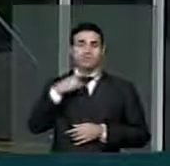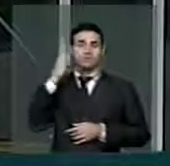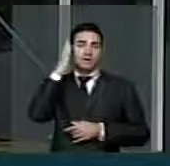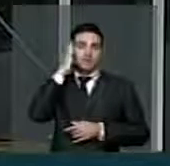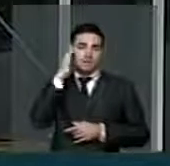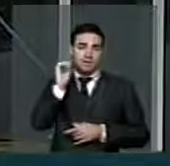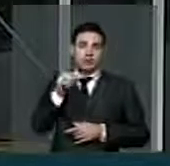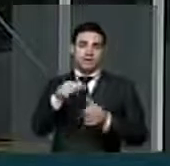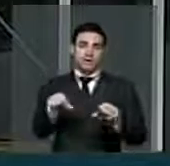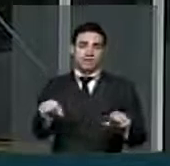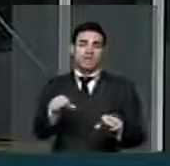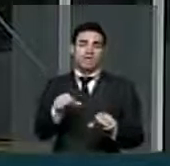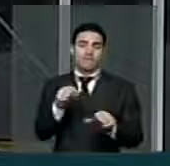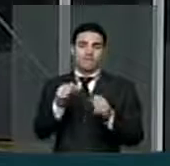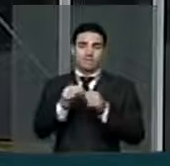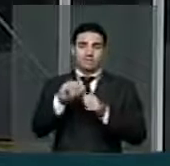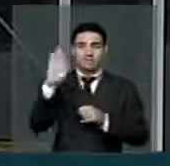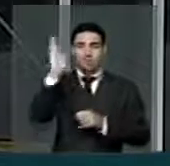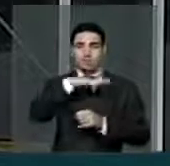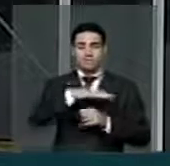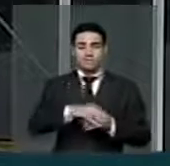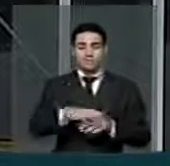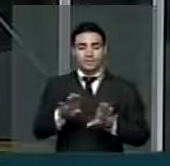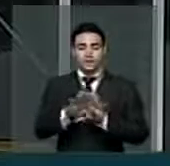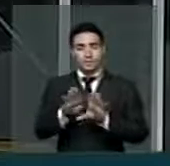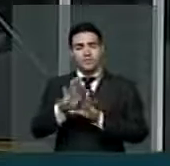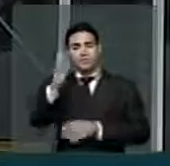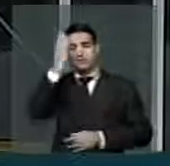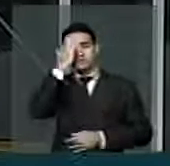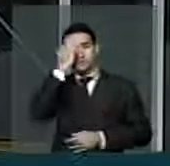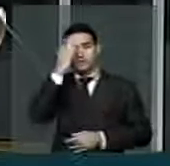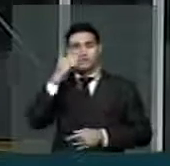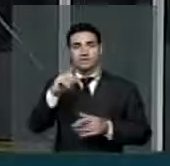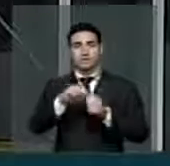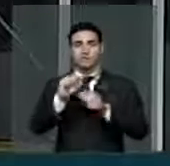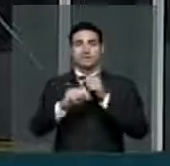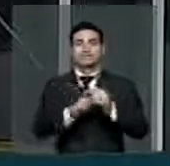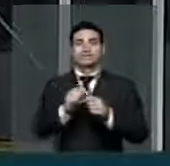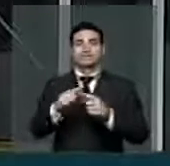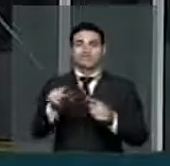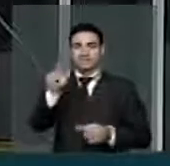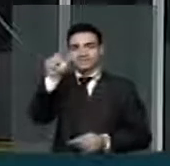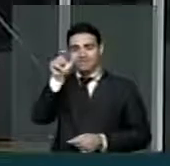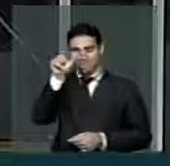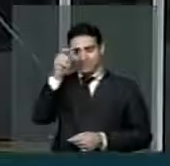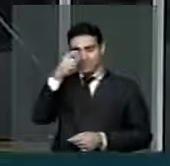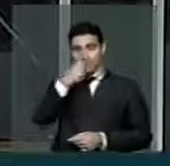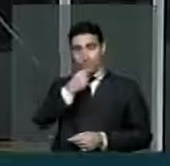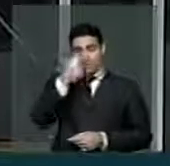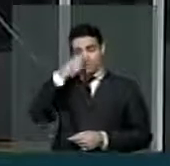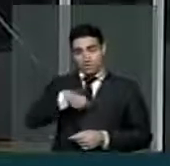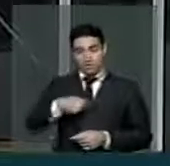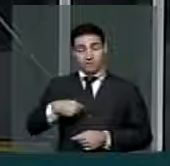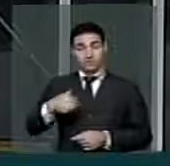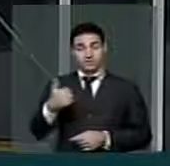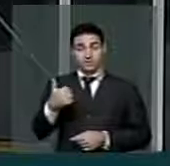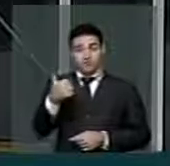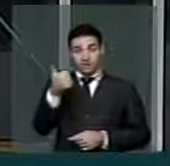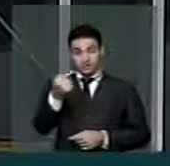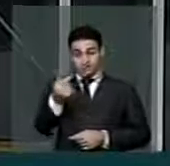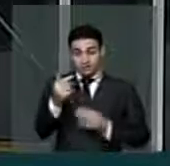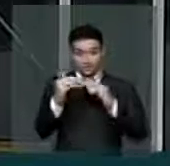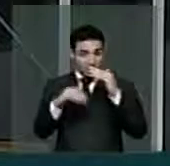Da mesma forma, sabia o que estava fazendo aquele homem com menos de 18 anos de